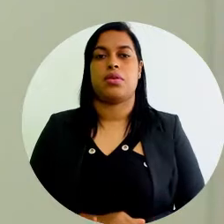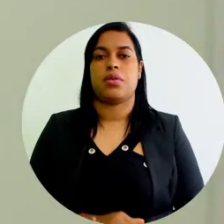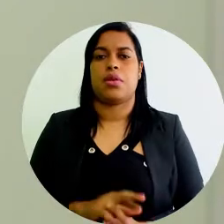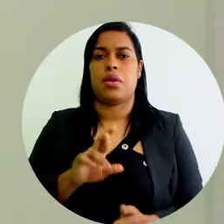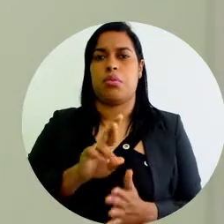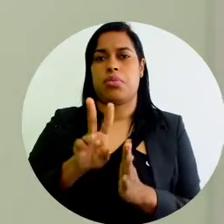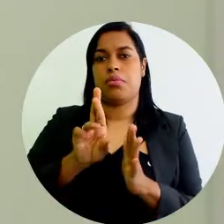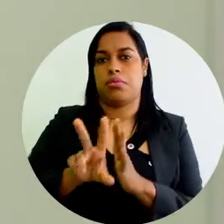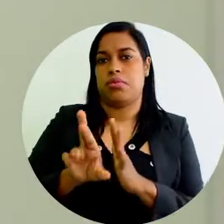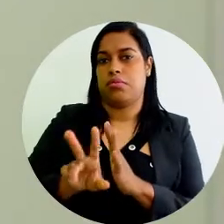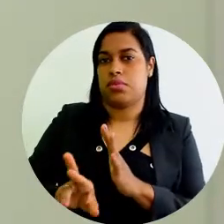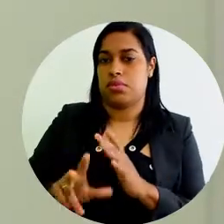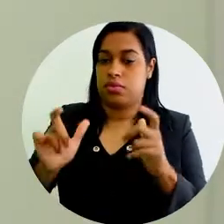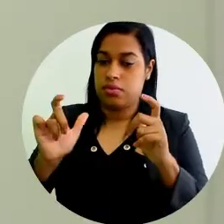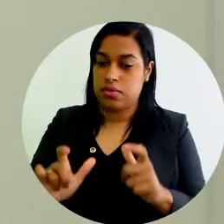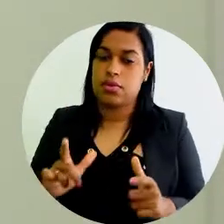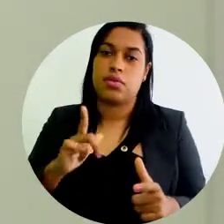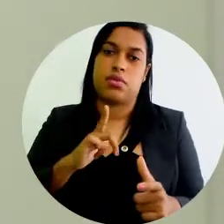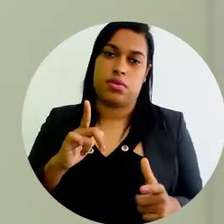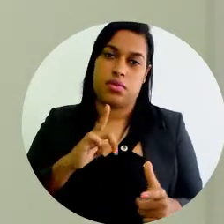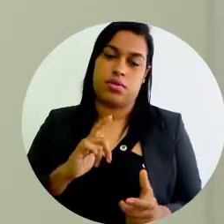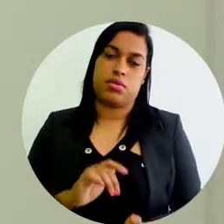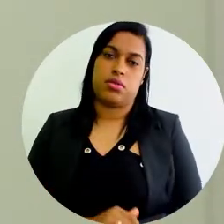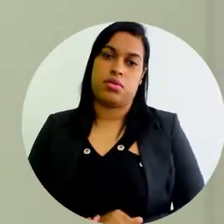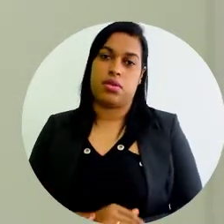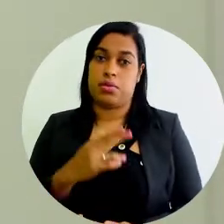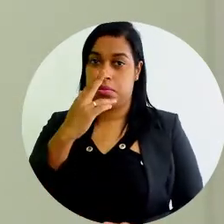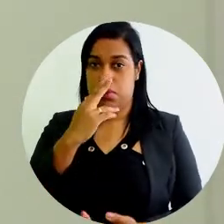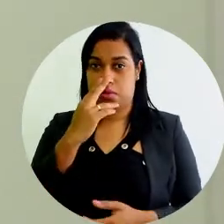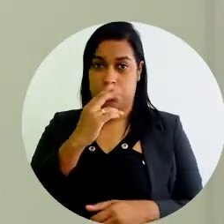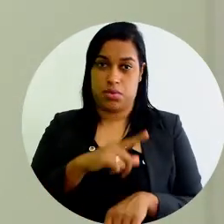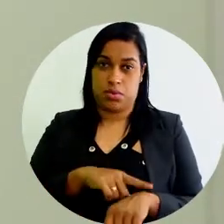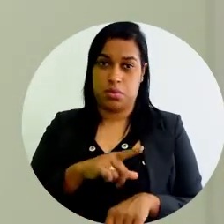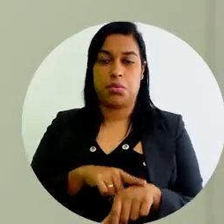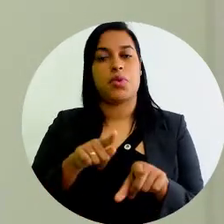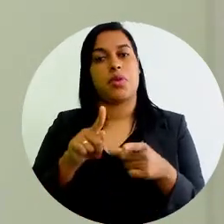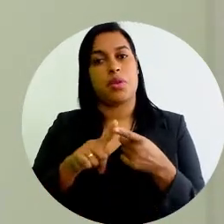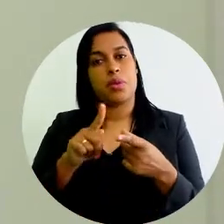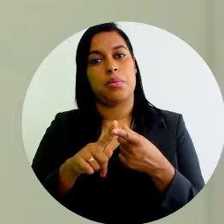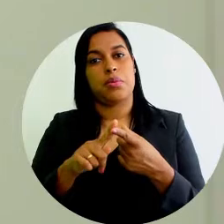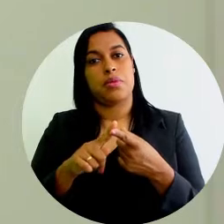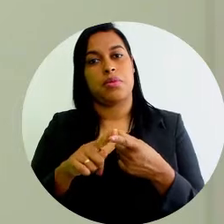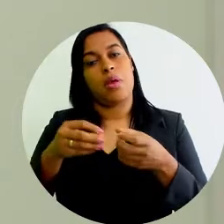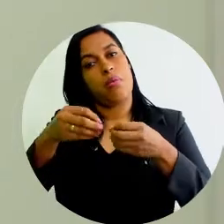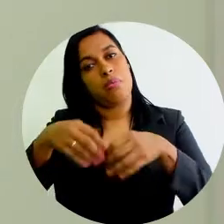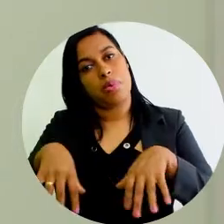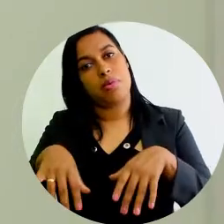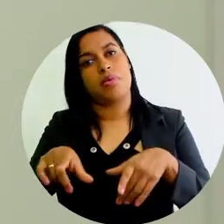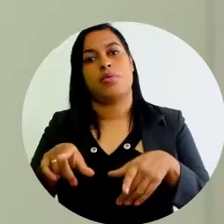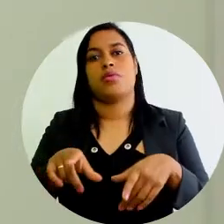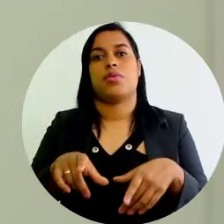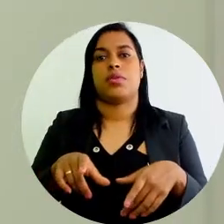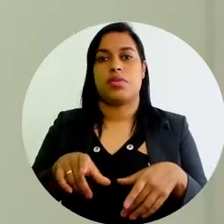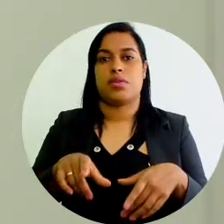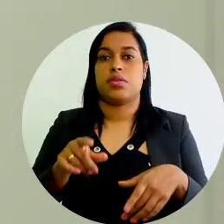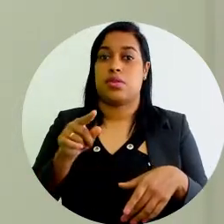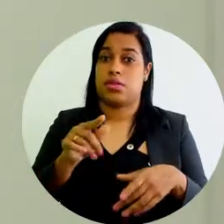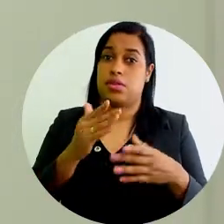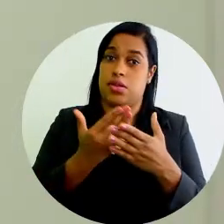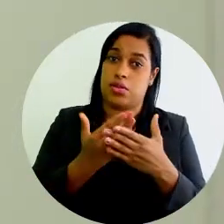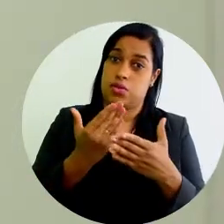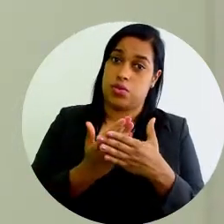desse espaço e dentro dos diversos espaços onde ele está. Ao mesmo tempo que também pode trazer